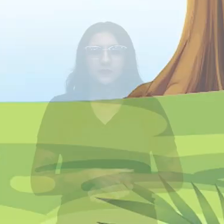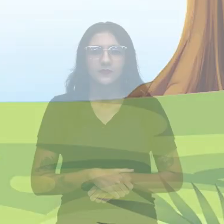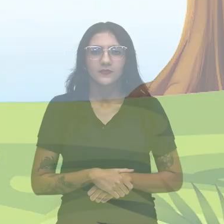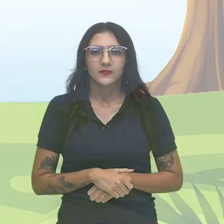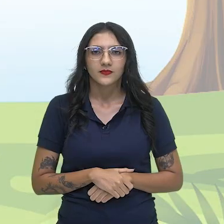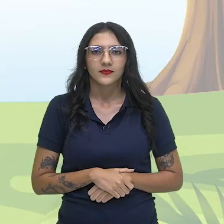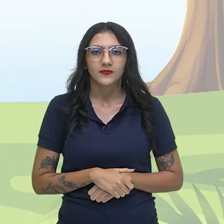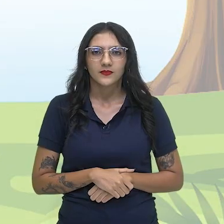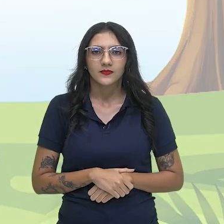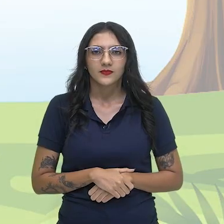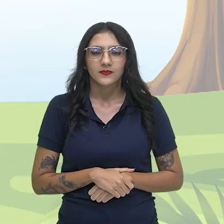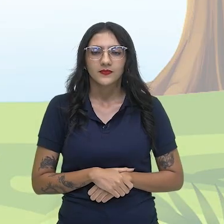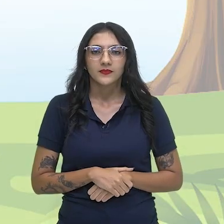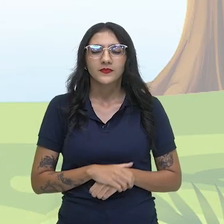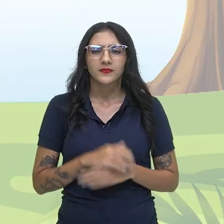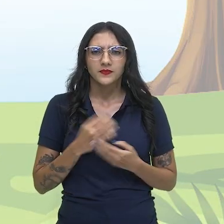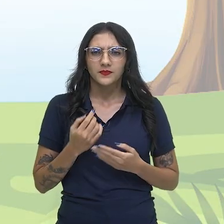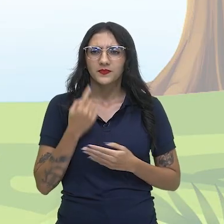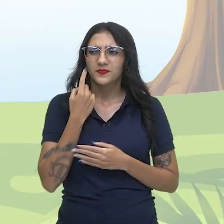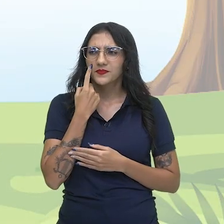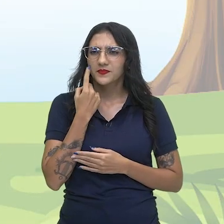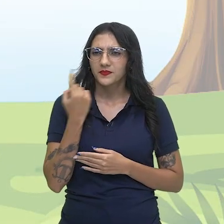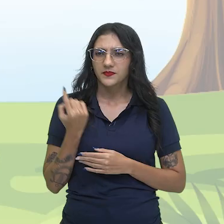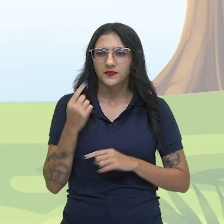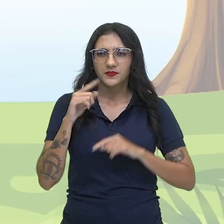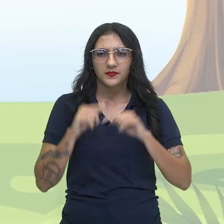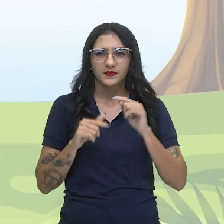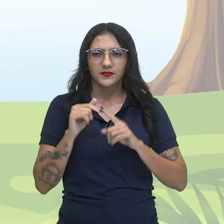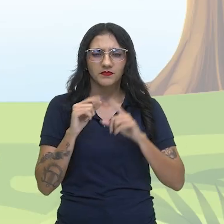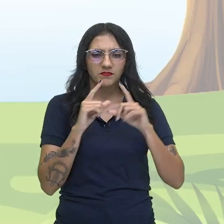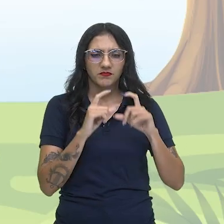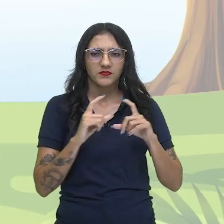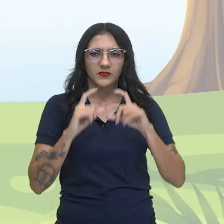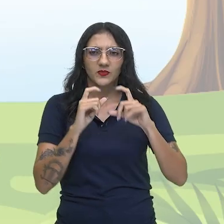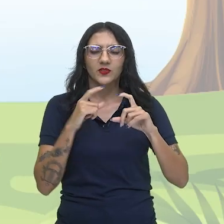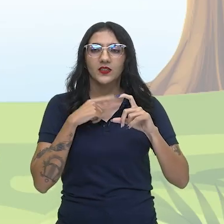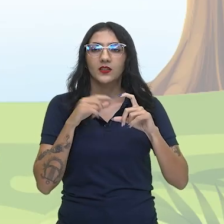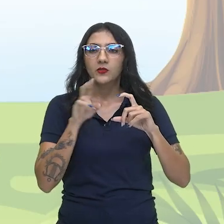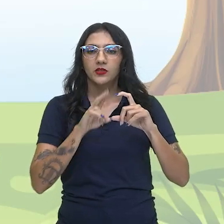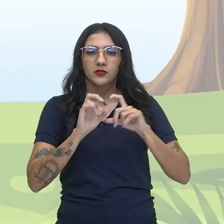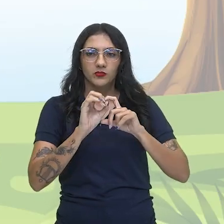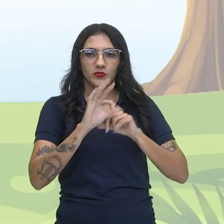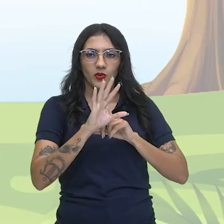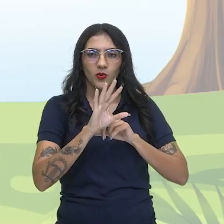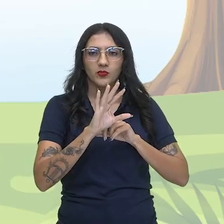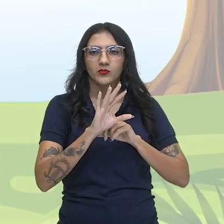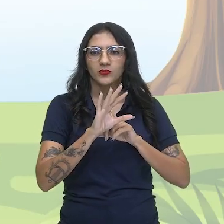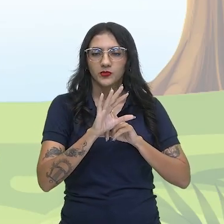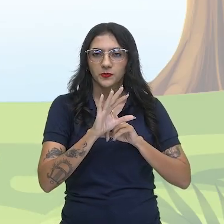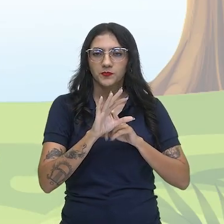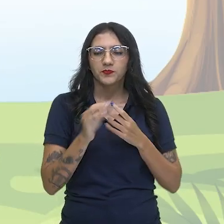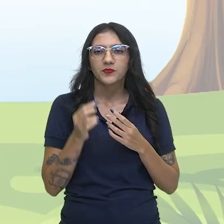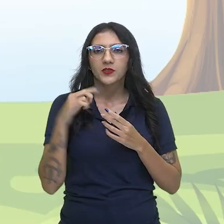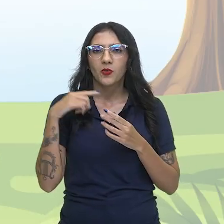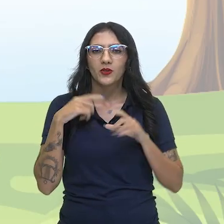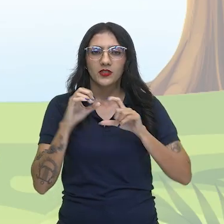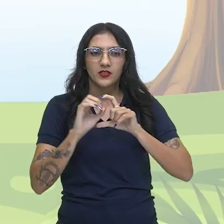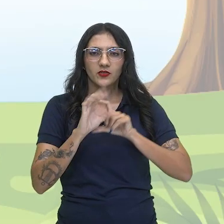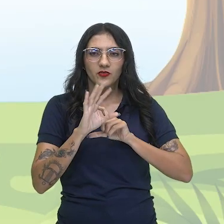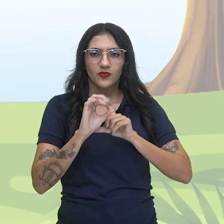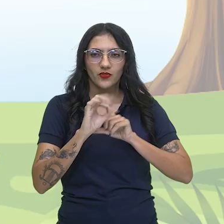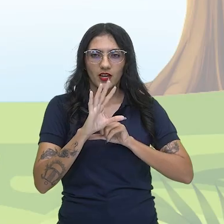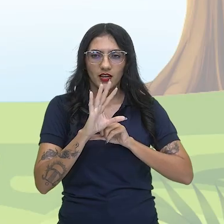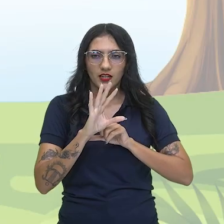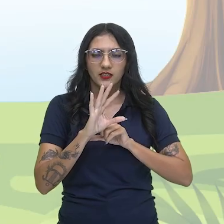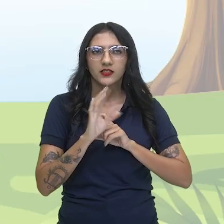Gente, essa máquina aqui, ela utilizou flash descartável. Os flashes